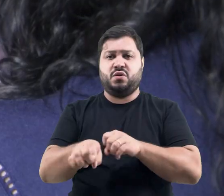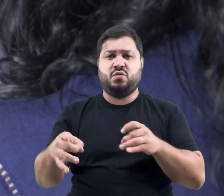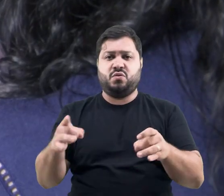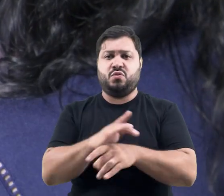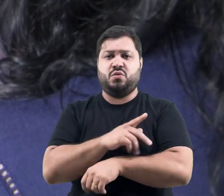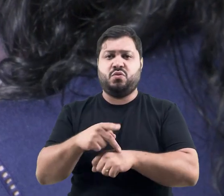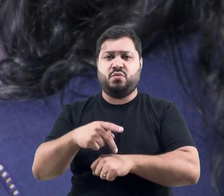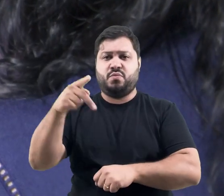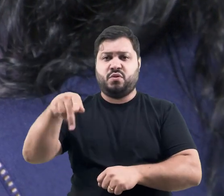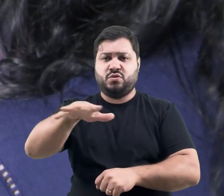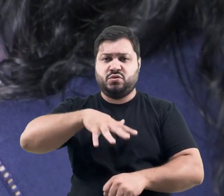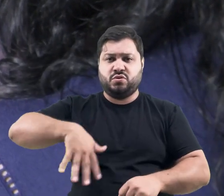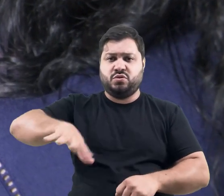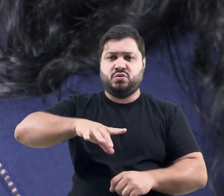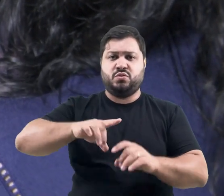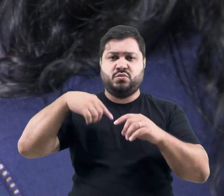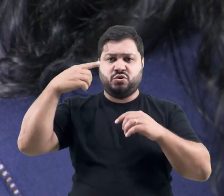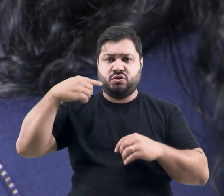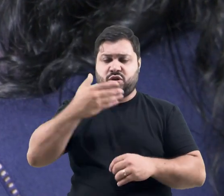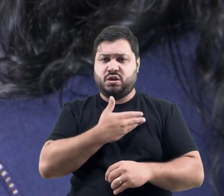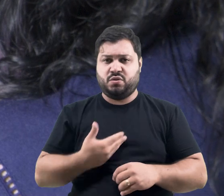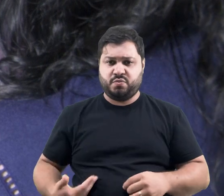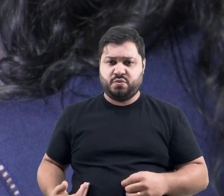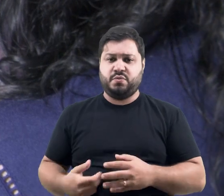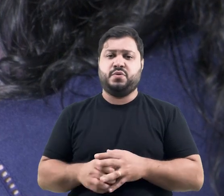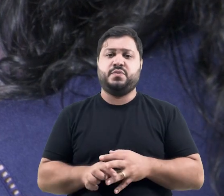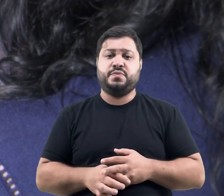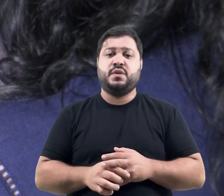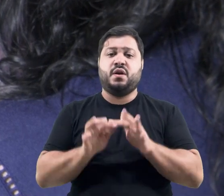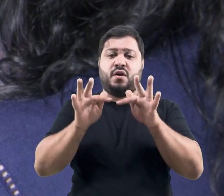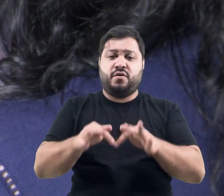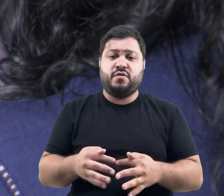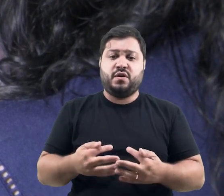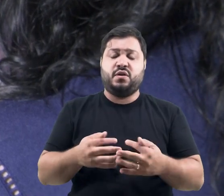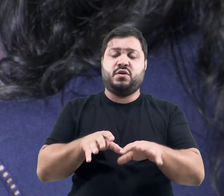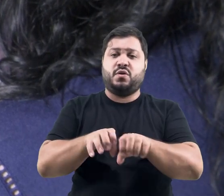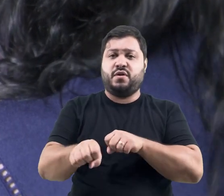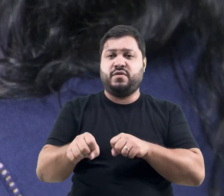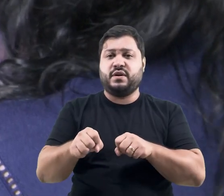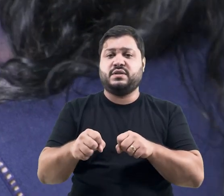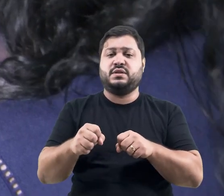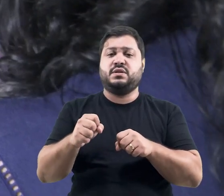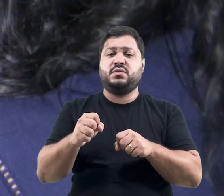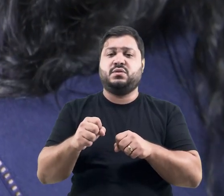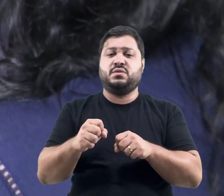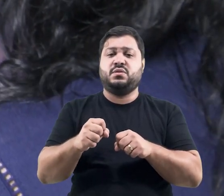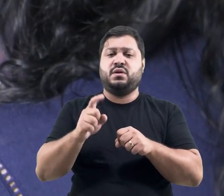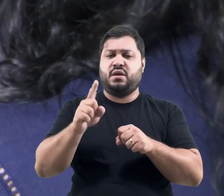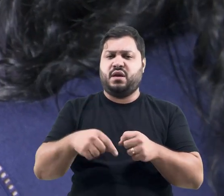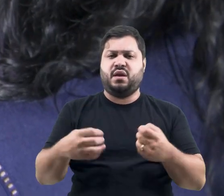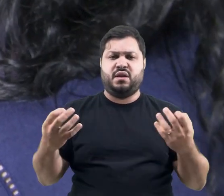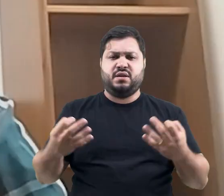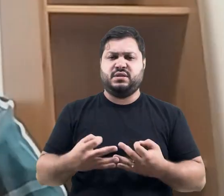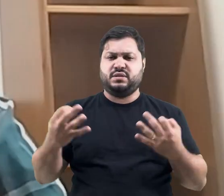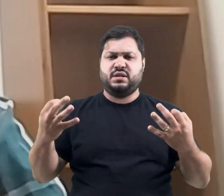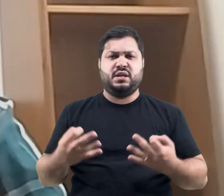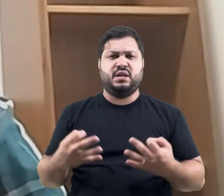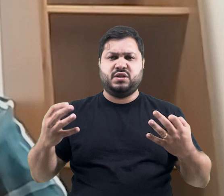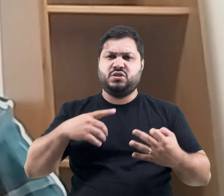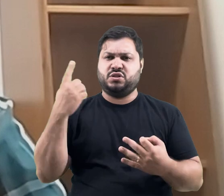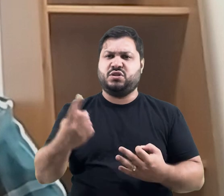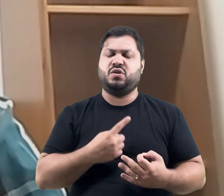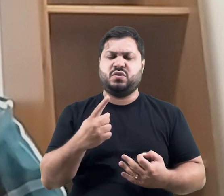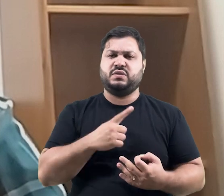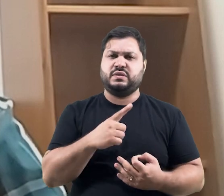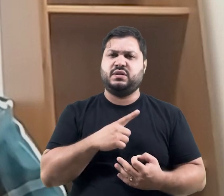jurídico. Ele concluiu uma pós-graduação no âmbito de direito público. O adicional de qualificação é uma medida